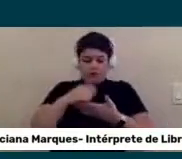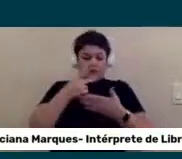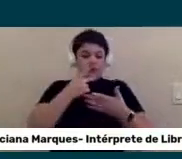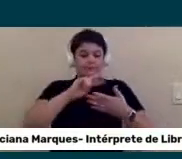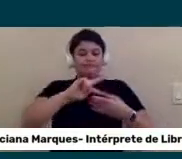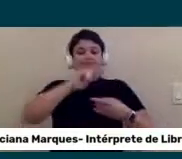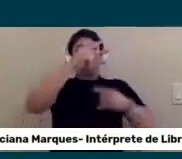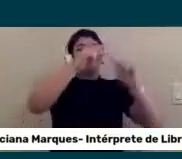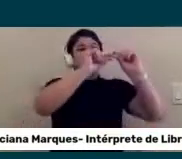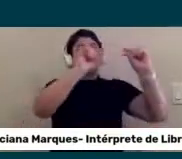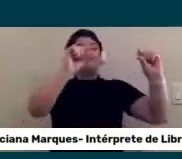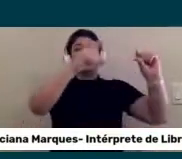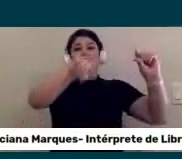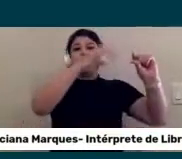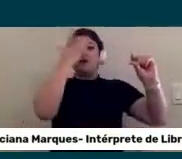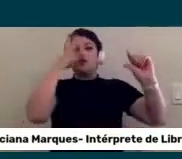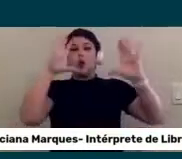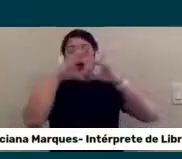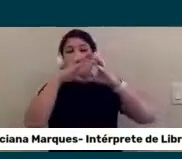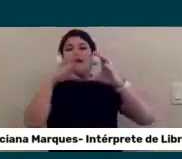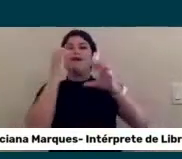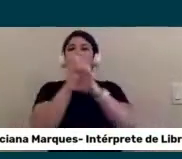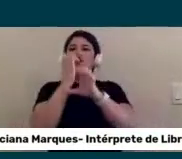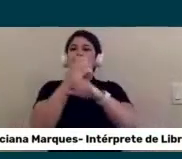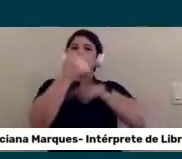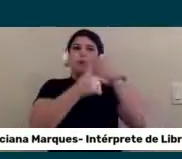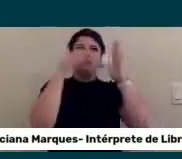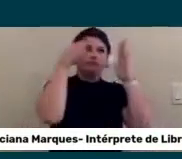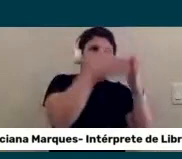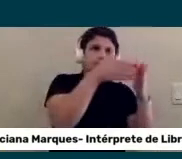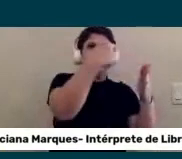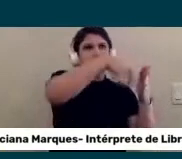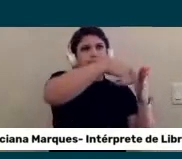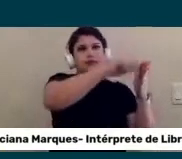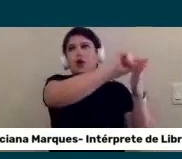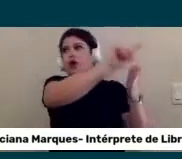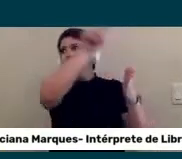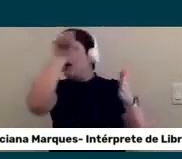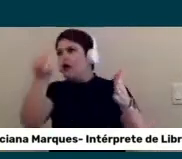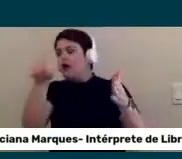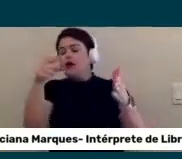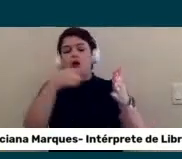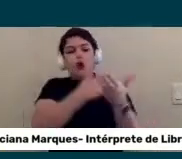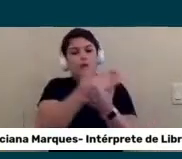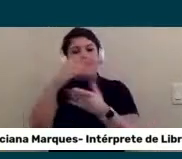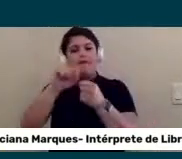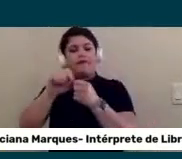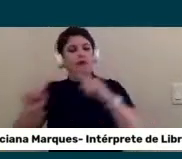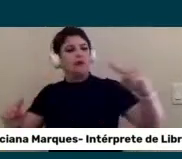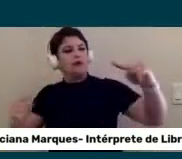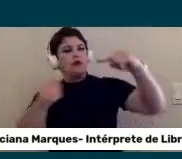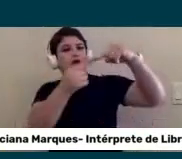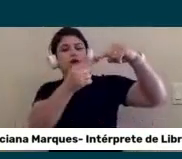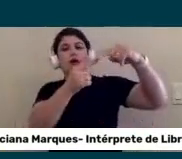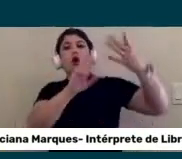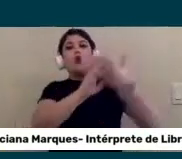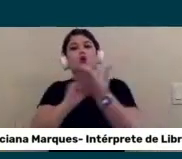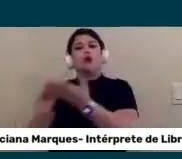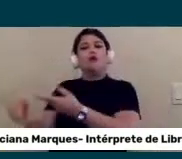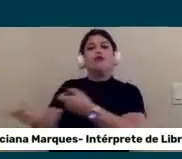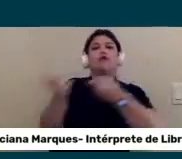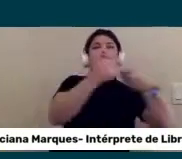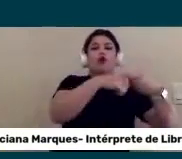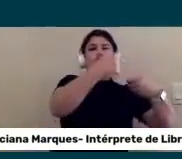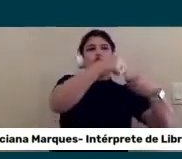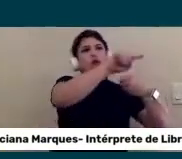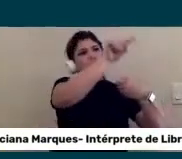de engenharia priorizar e alguém tem que autorizar. Então, eles começam a fazer. Até que esse dado volta para você,